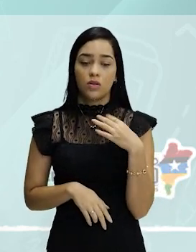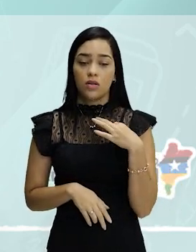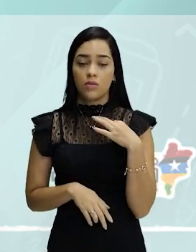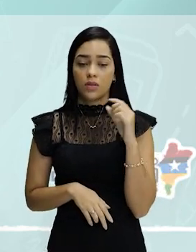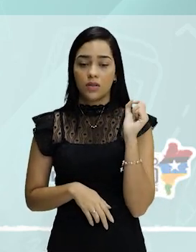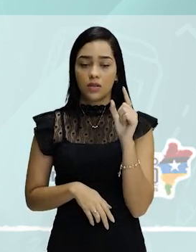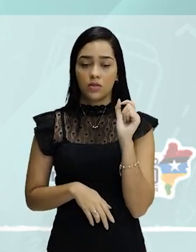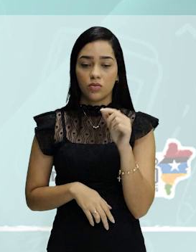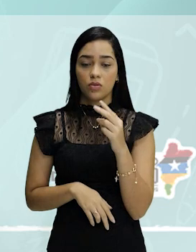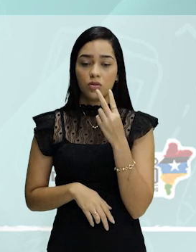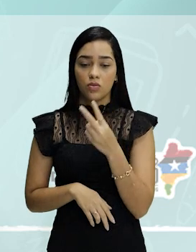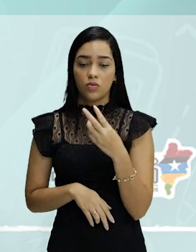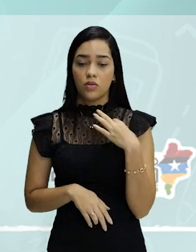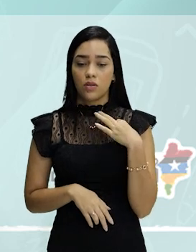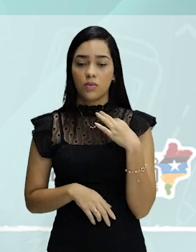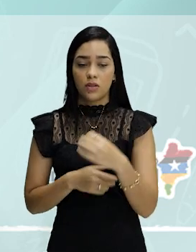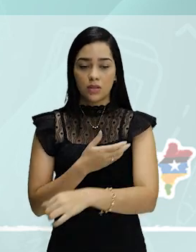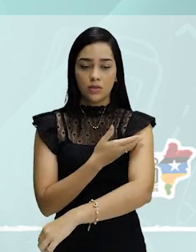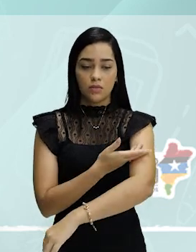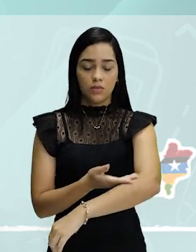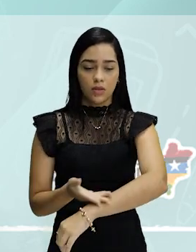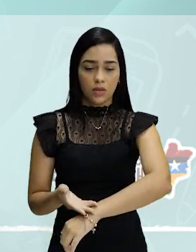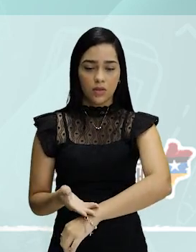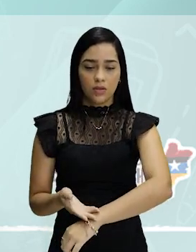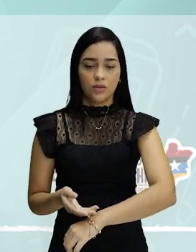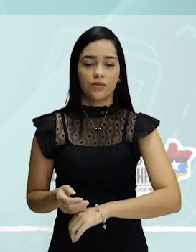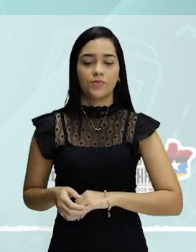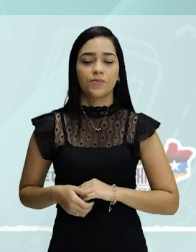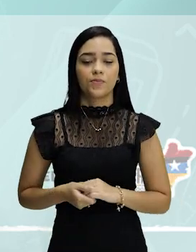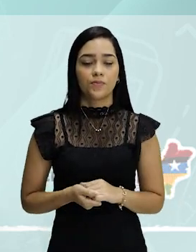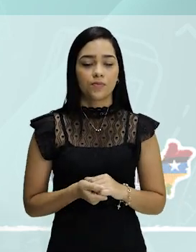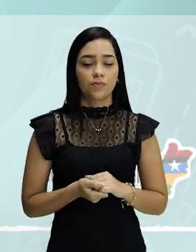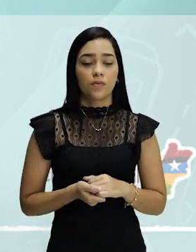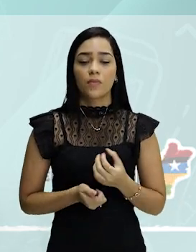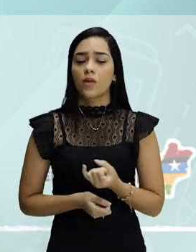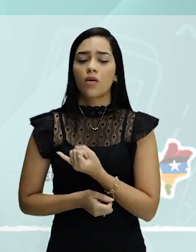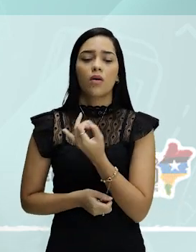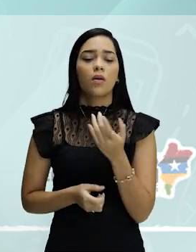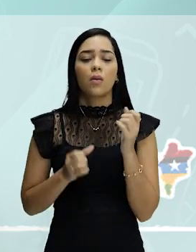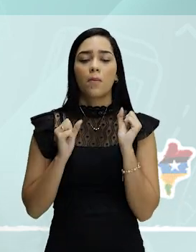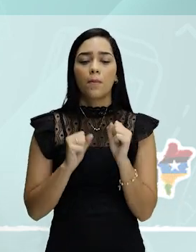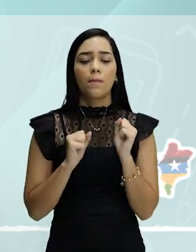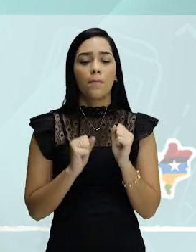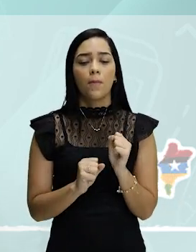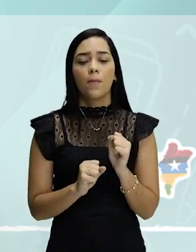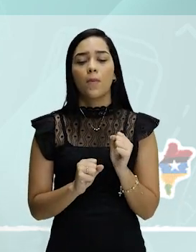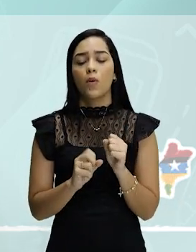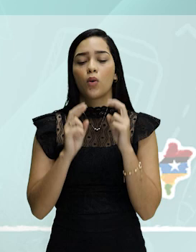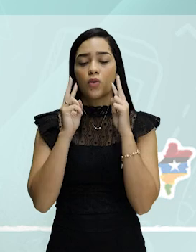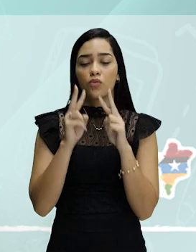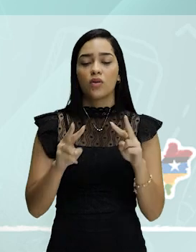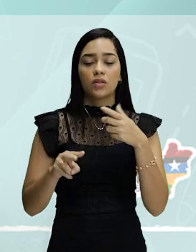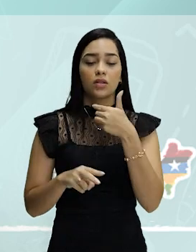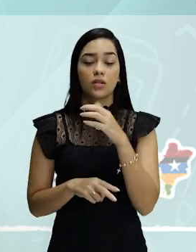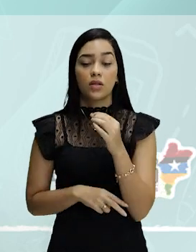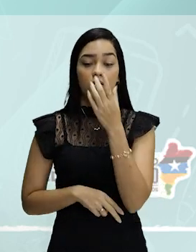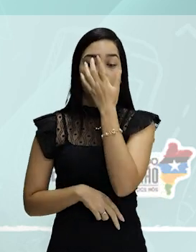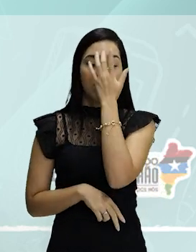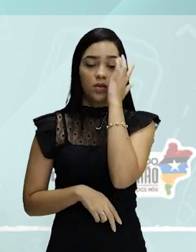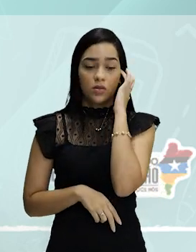camisas amarelas, 2 com camisas azuis e 2 com camisas brancas.